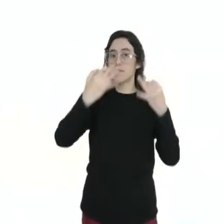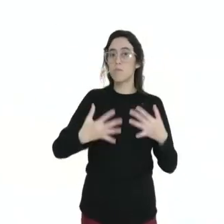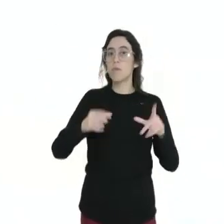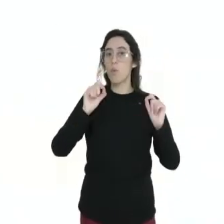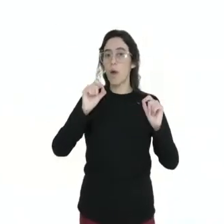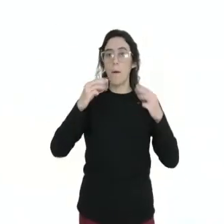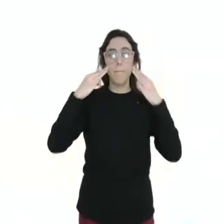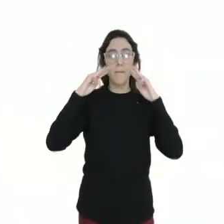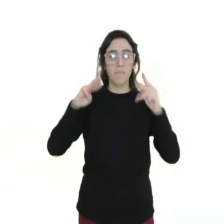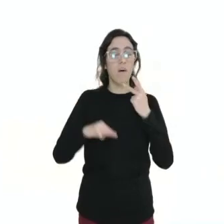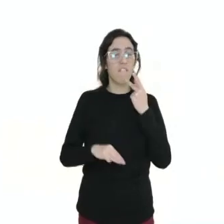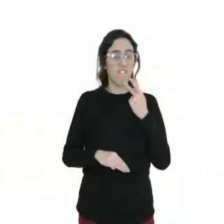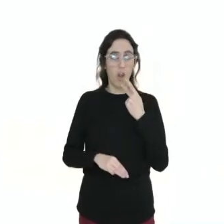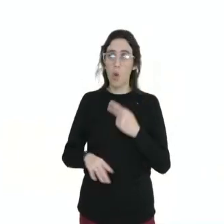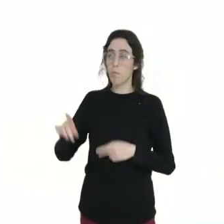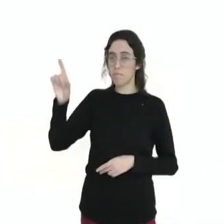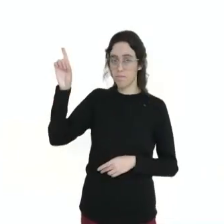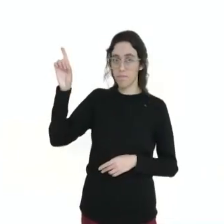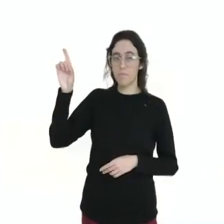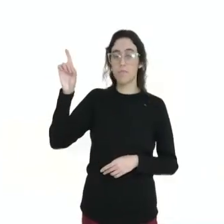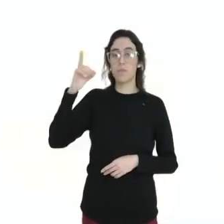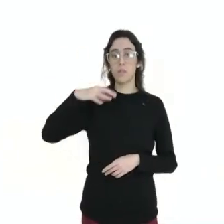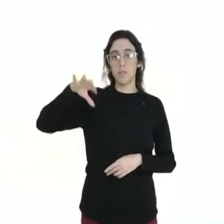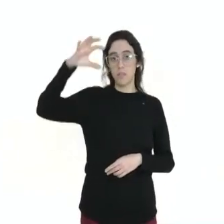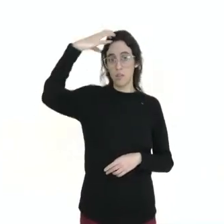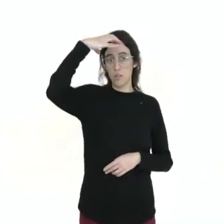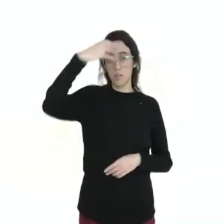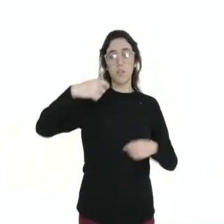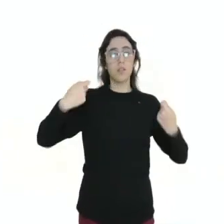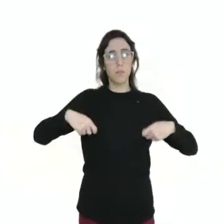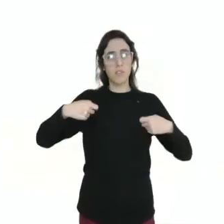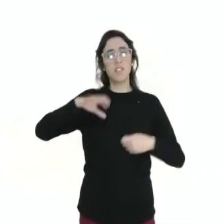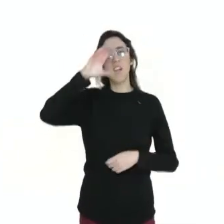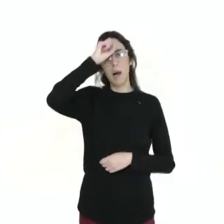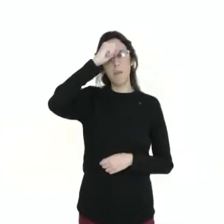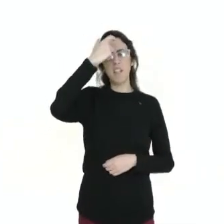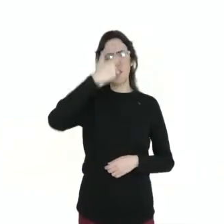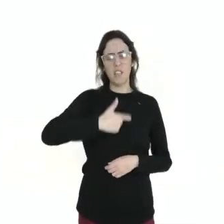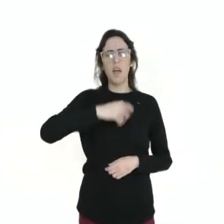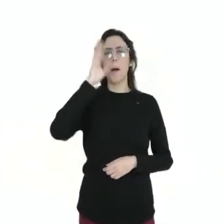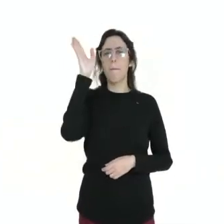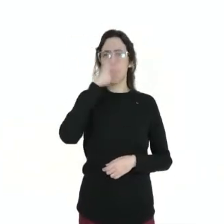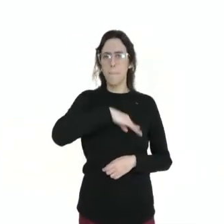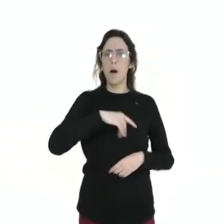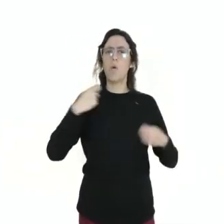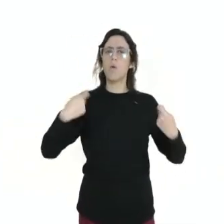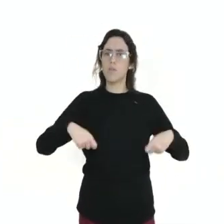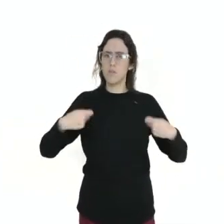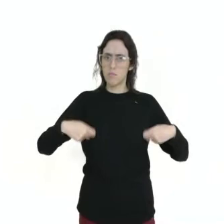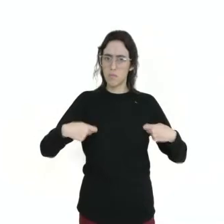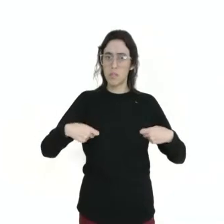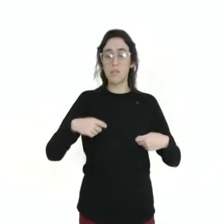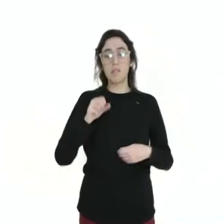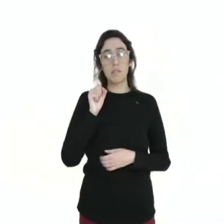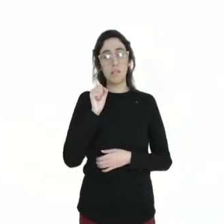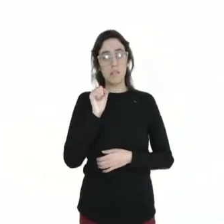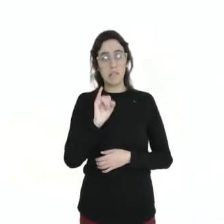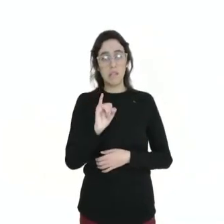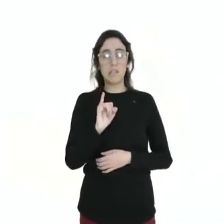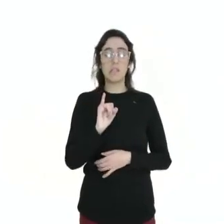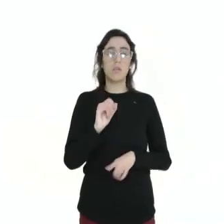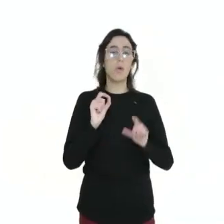um príncipe para se manter, que aprenda a poder ser mal e que se valha ou deixe de valer-se